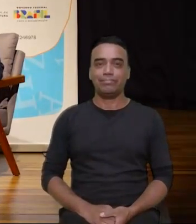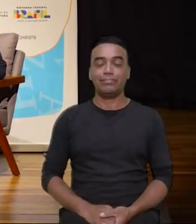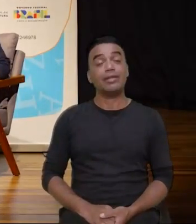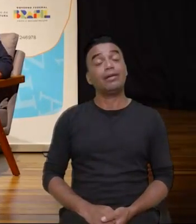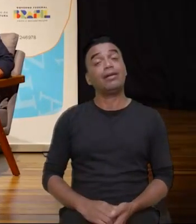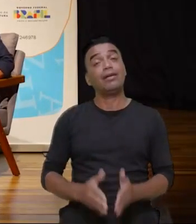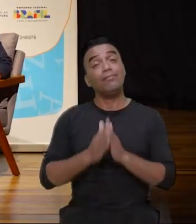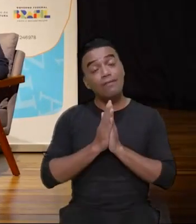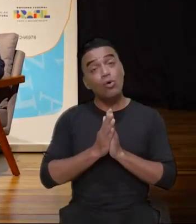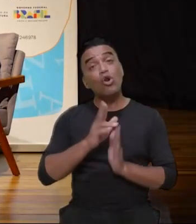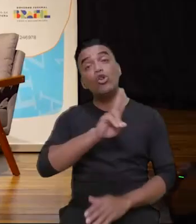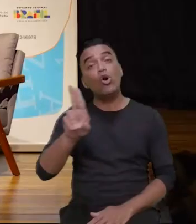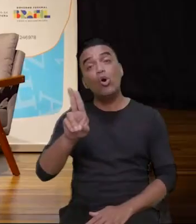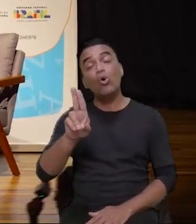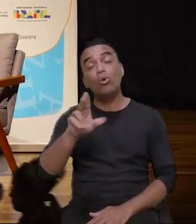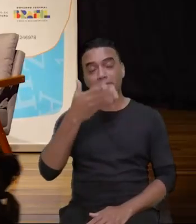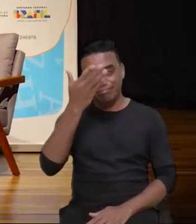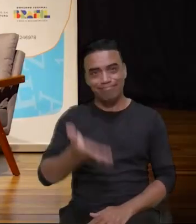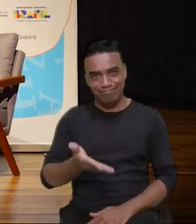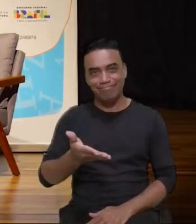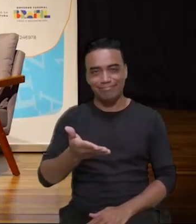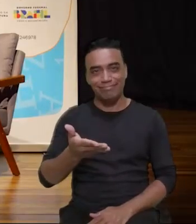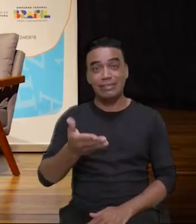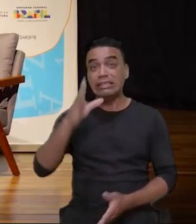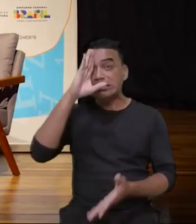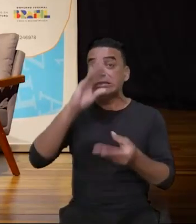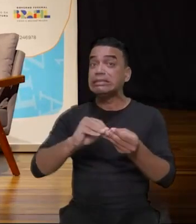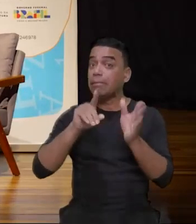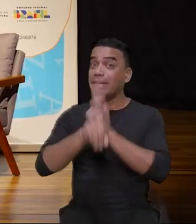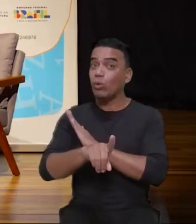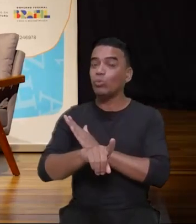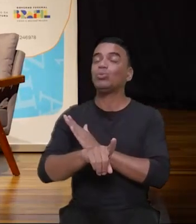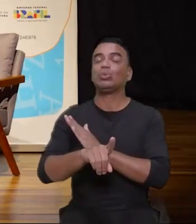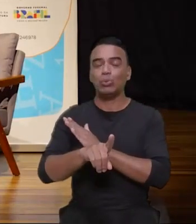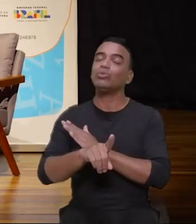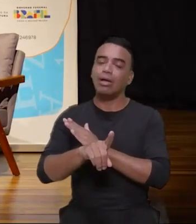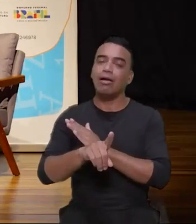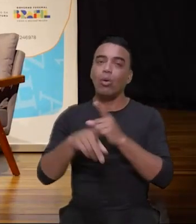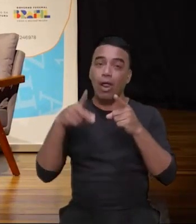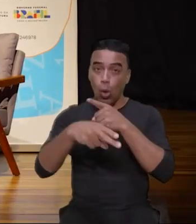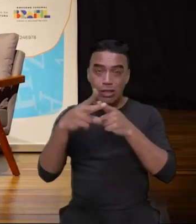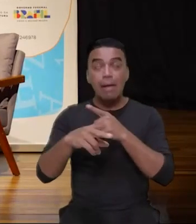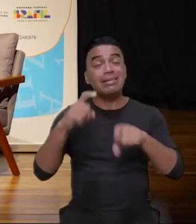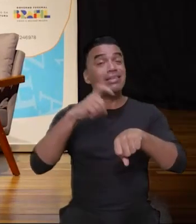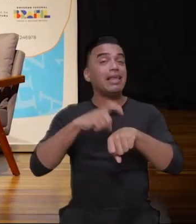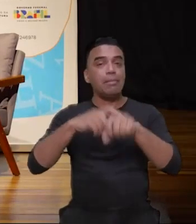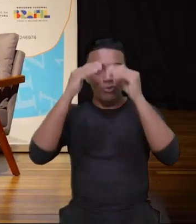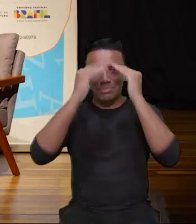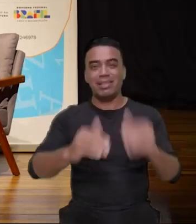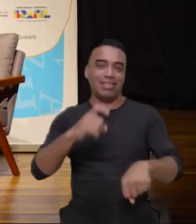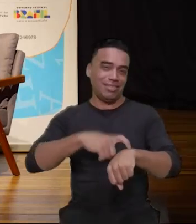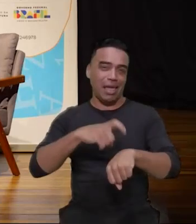Eu peço para falar o nome mais uma vez, se apresentar, se puder ser o mais concisa possível, longe de querer tirar a sua fala, mas só uma questão do tempo